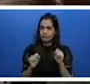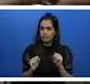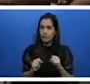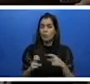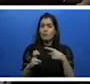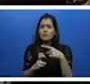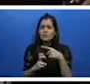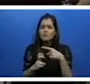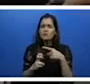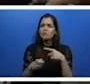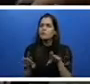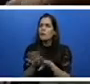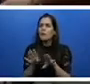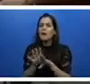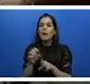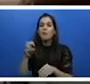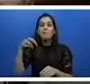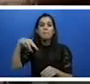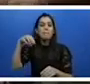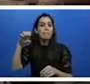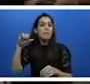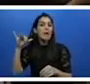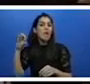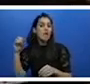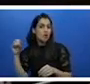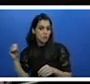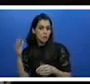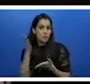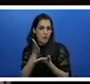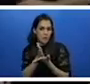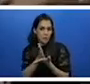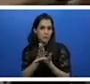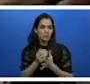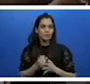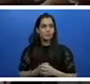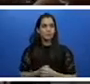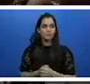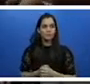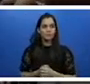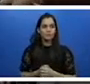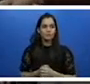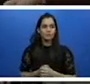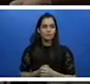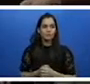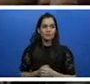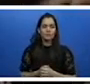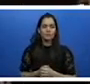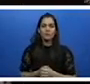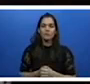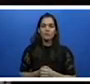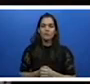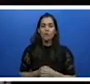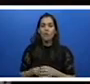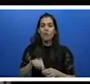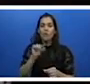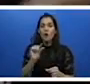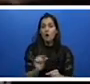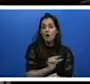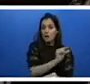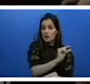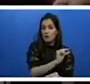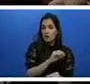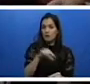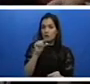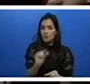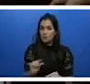tá? Eu tenho que completar o antes e o depois. Olha lá, o antes e o depois.